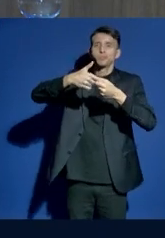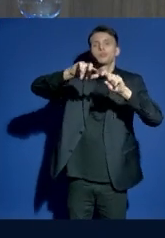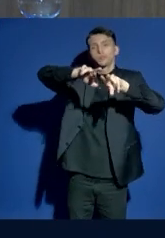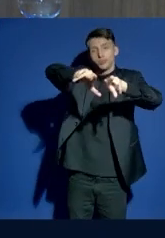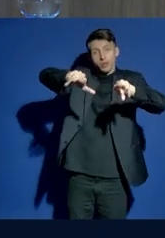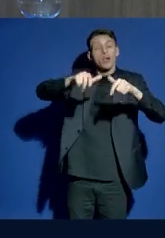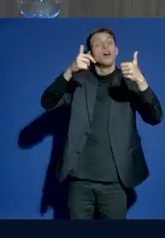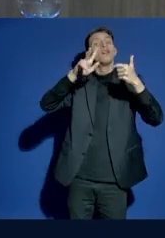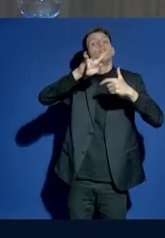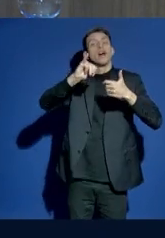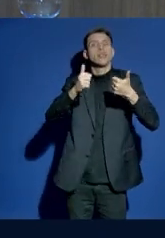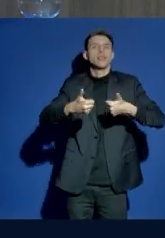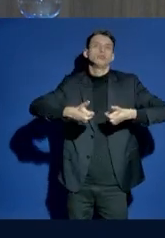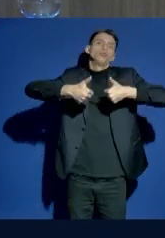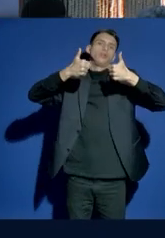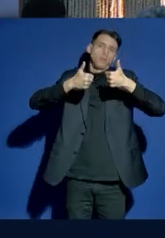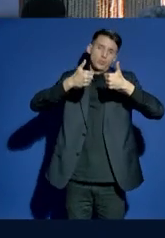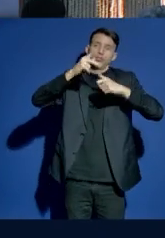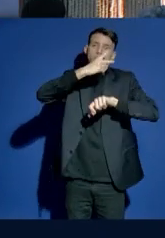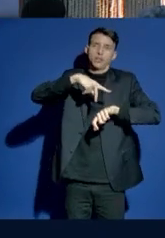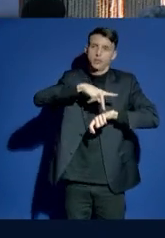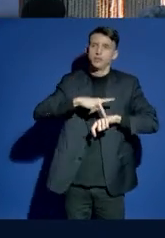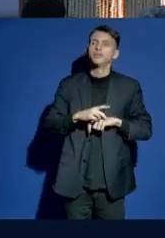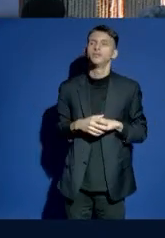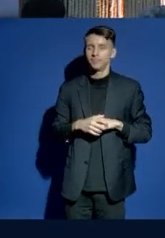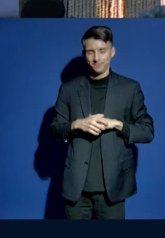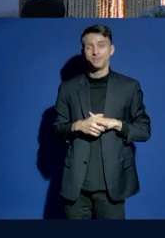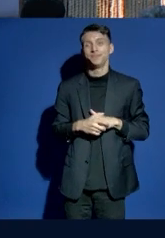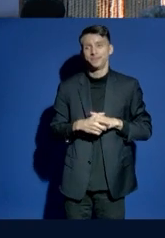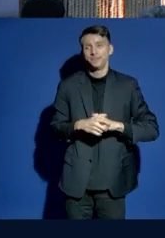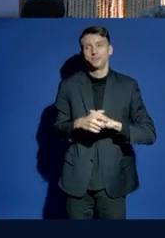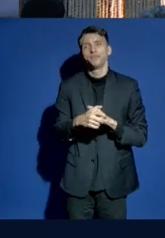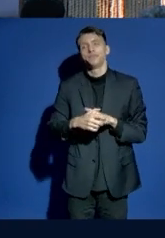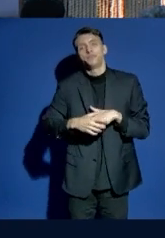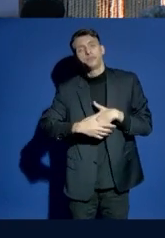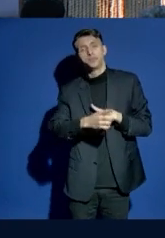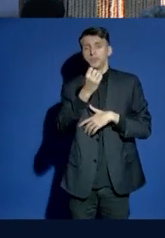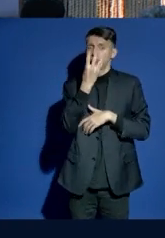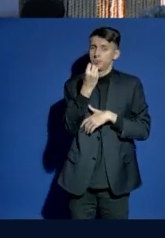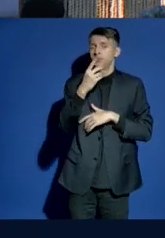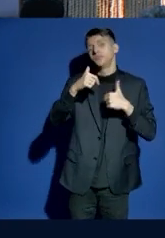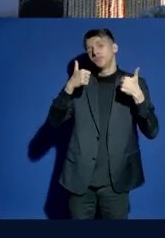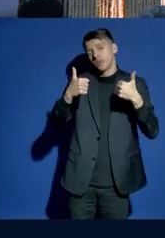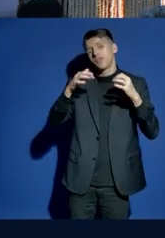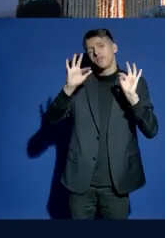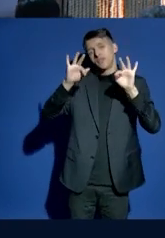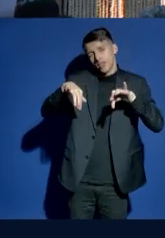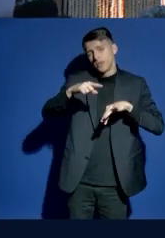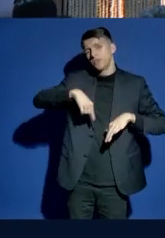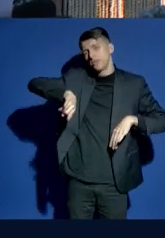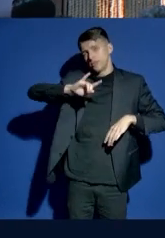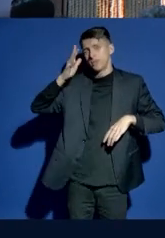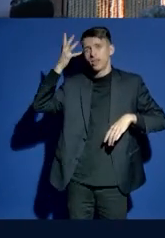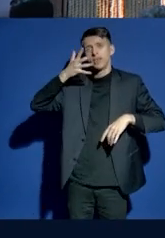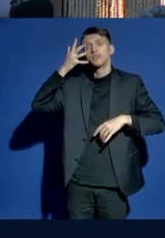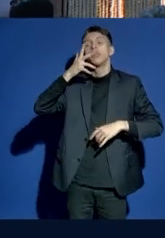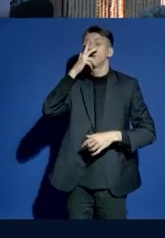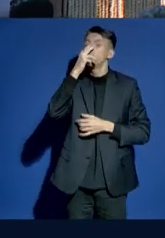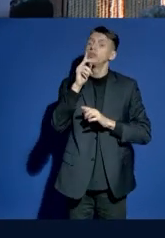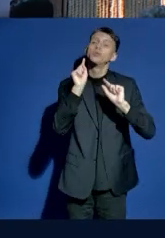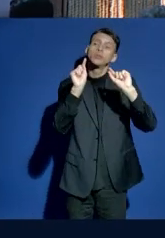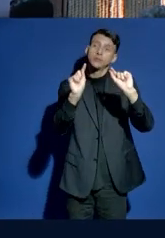benefícios para o país, sem dúvida nenhuma. Bom, a gente já está chegando aqui ao final do nosso painel. Eu acho que